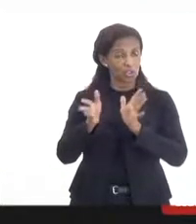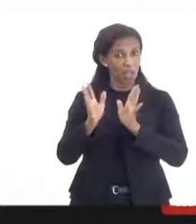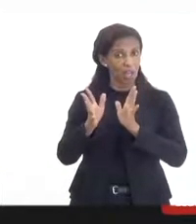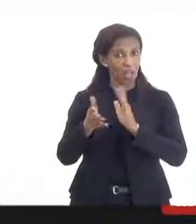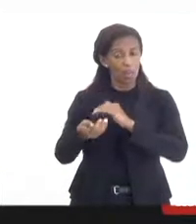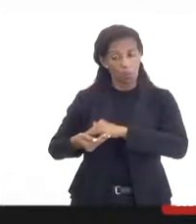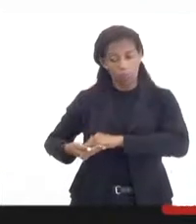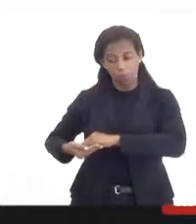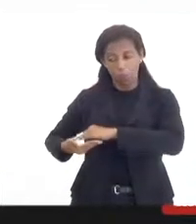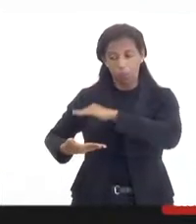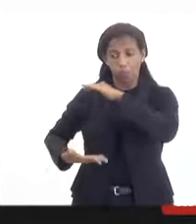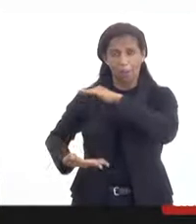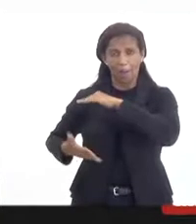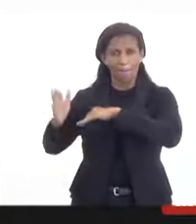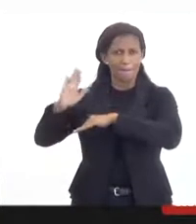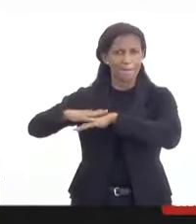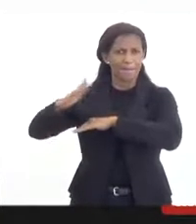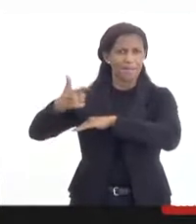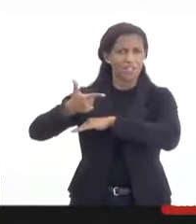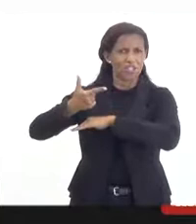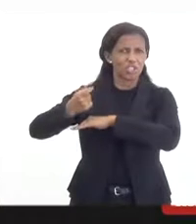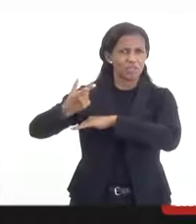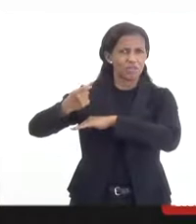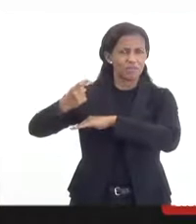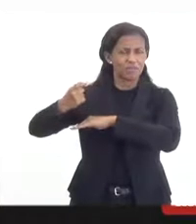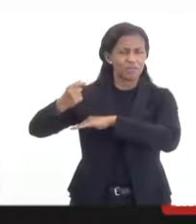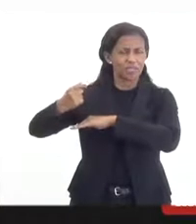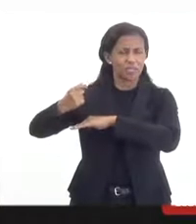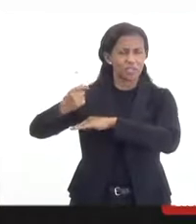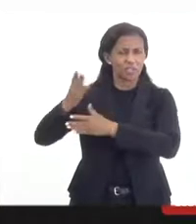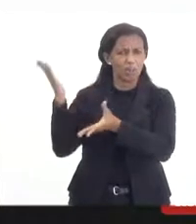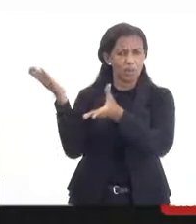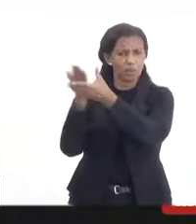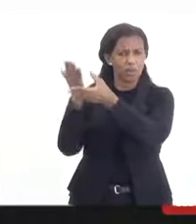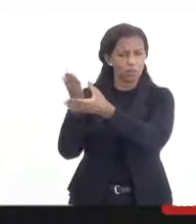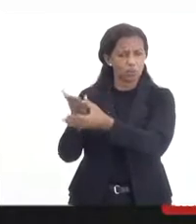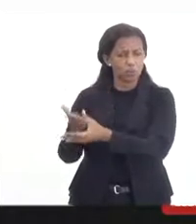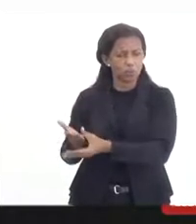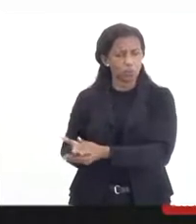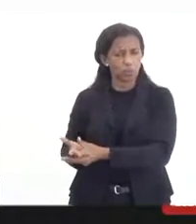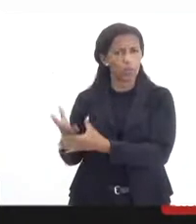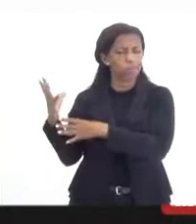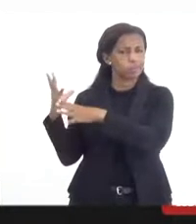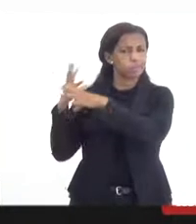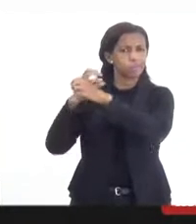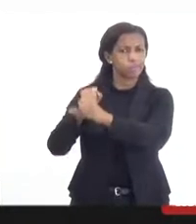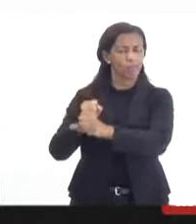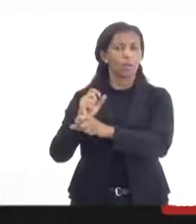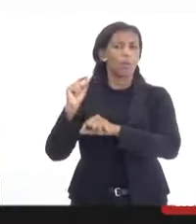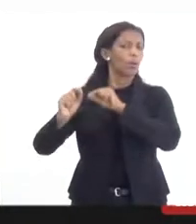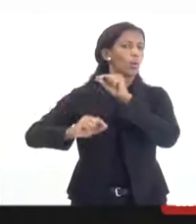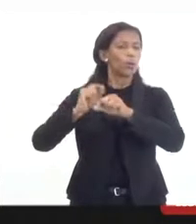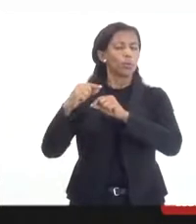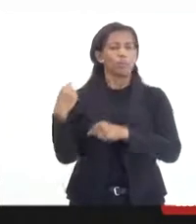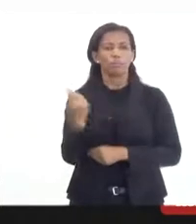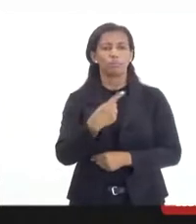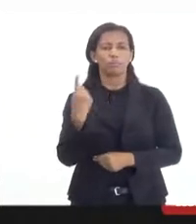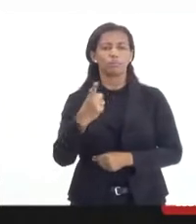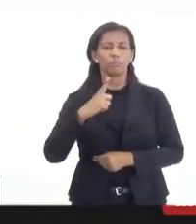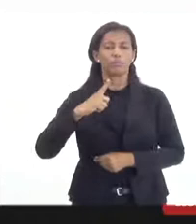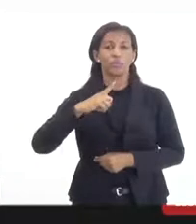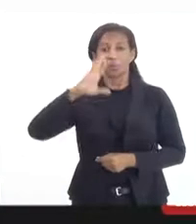encargos acumulados em mais de 20 competências autuadas. Ou seja, efetivamente, o que nós temos de principal aqui,